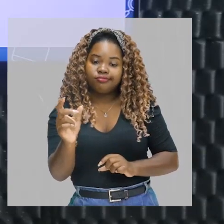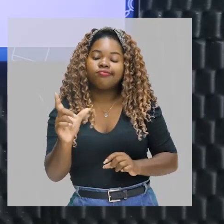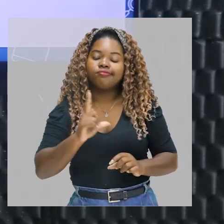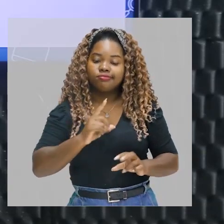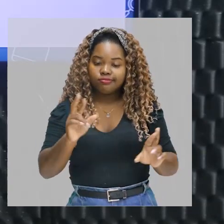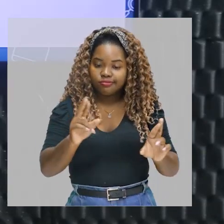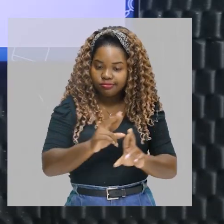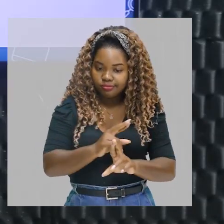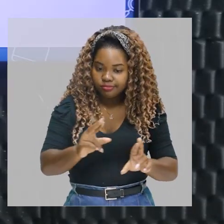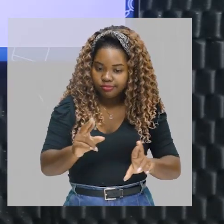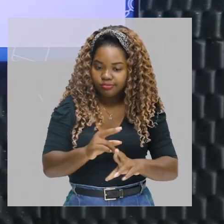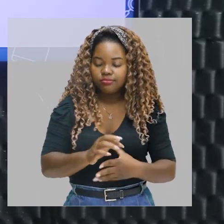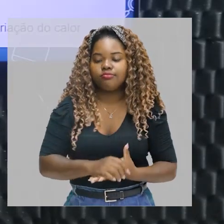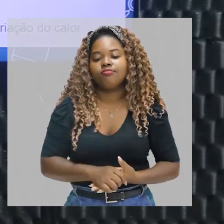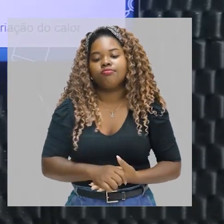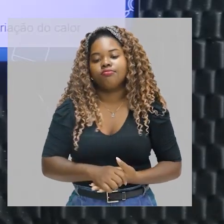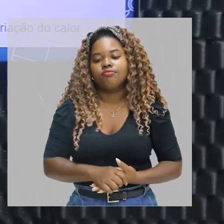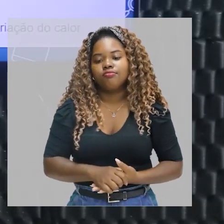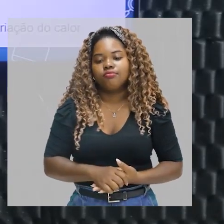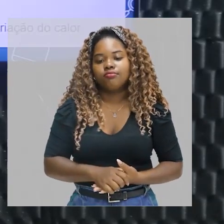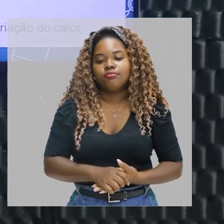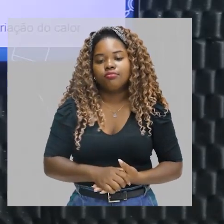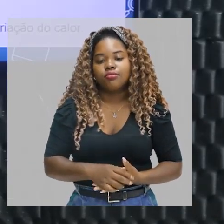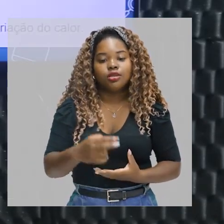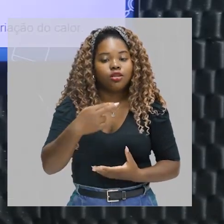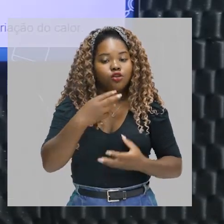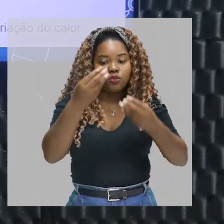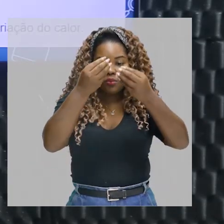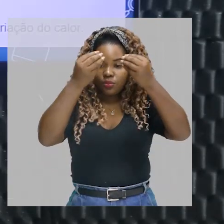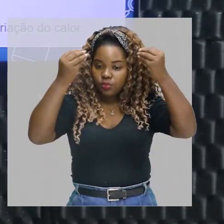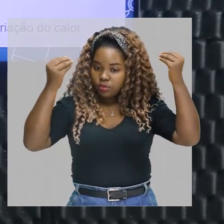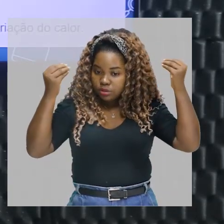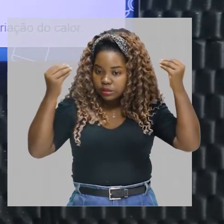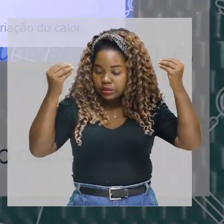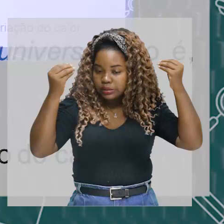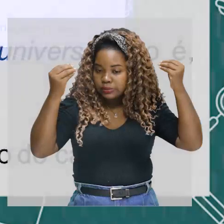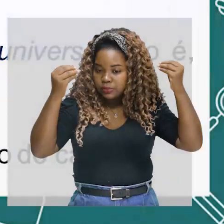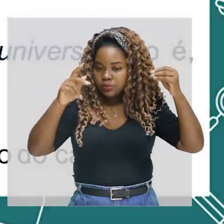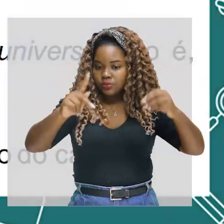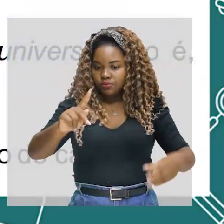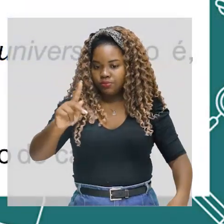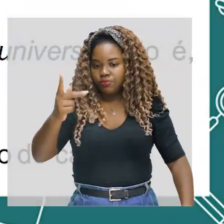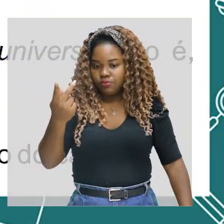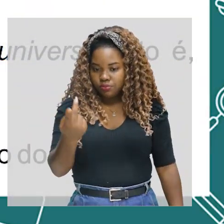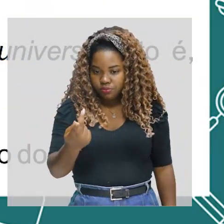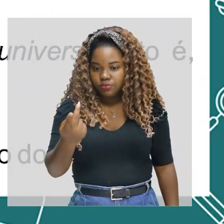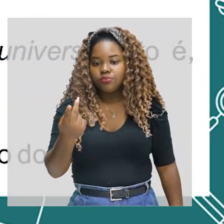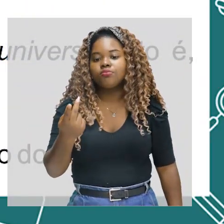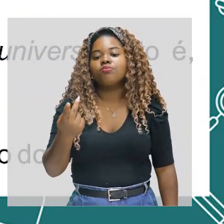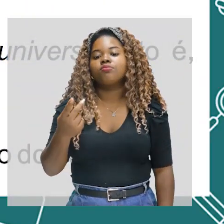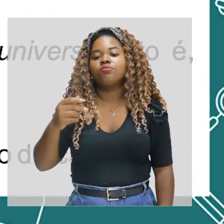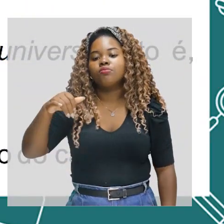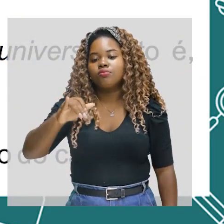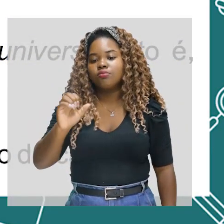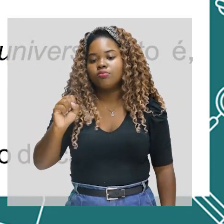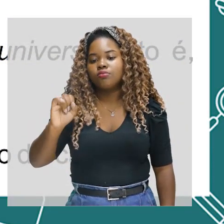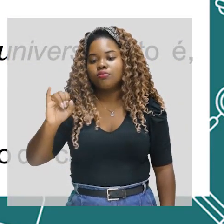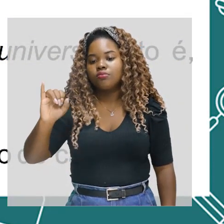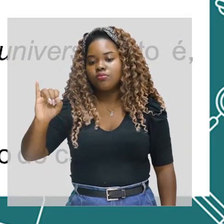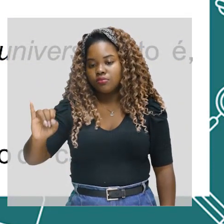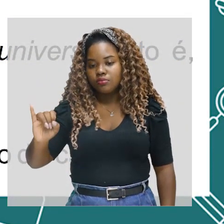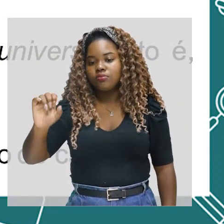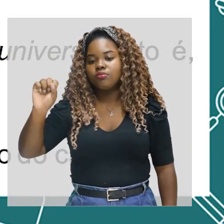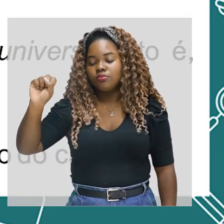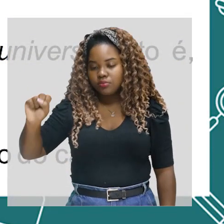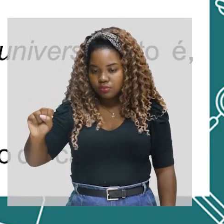certo? Então, a gente não pode esquecer que physis, né, que dá a ideia para a palavra física, daí que nasce a